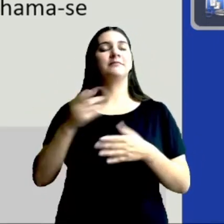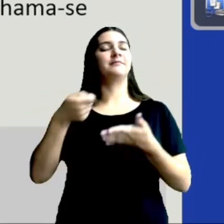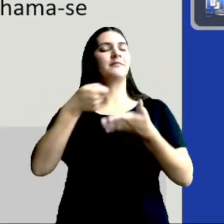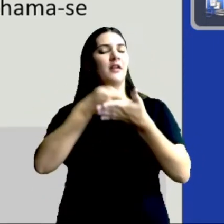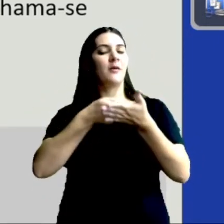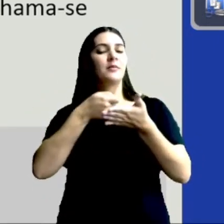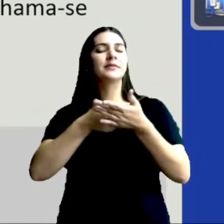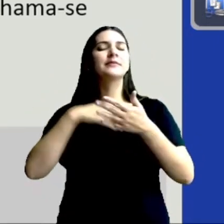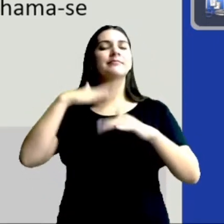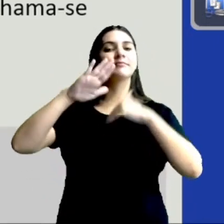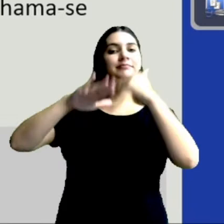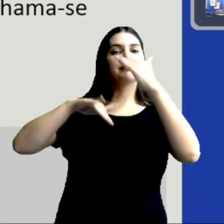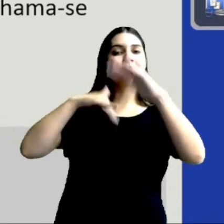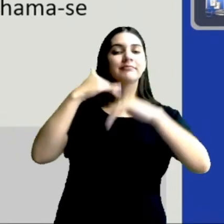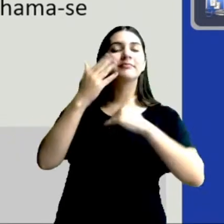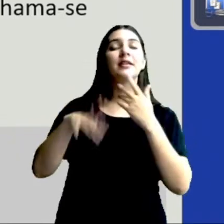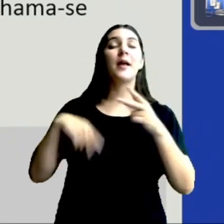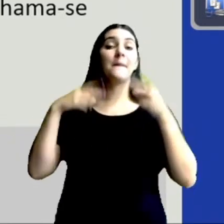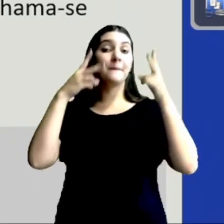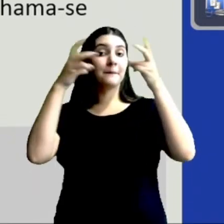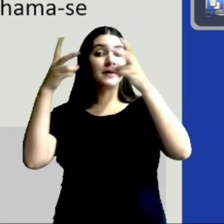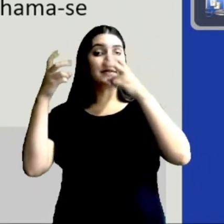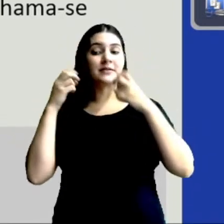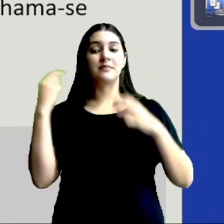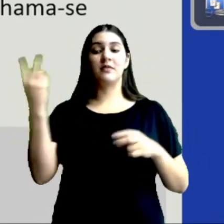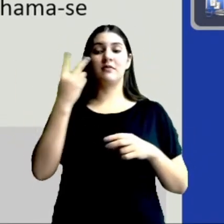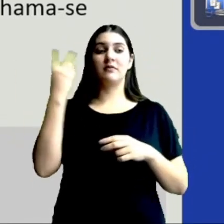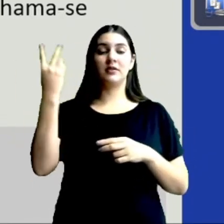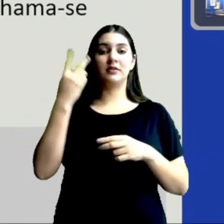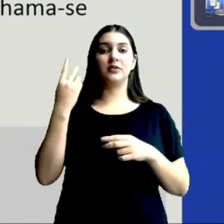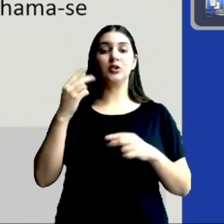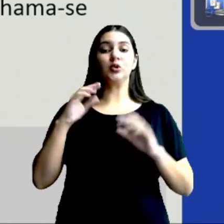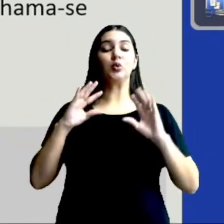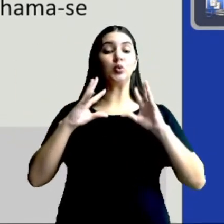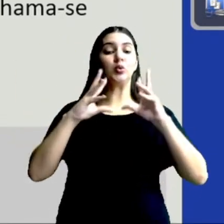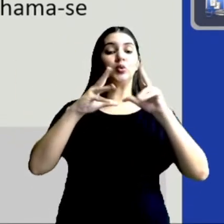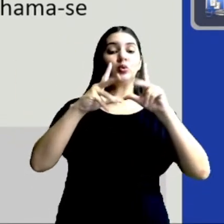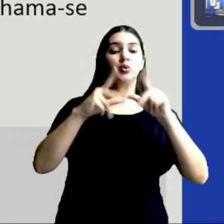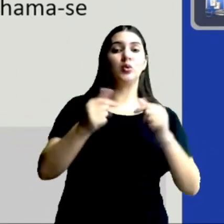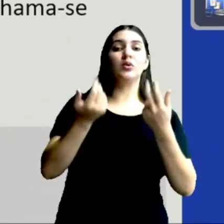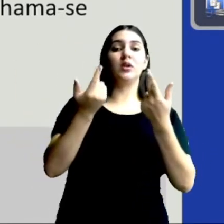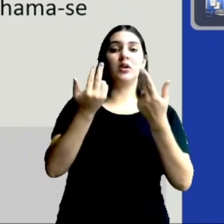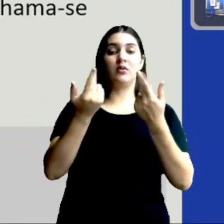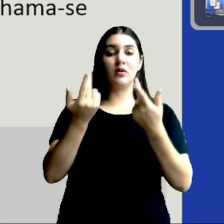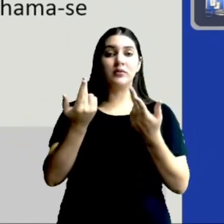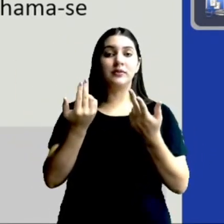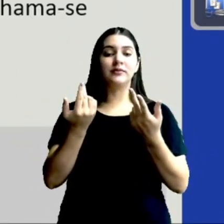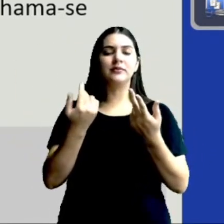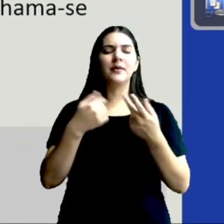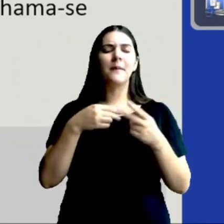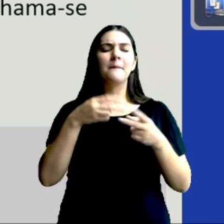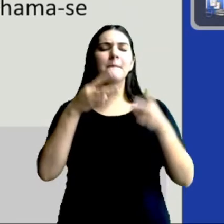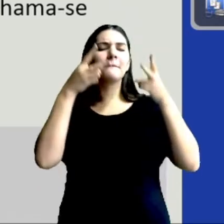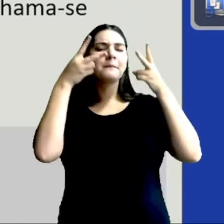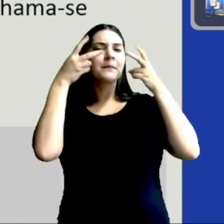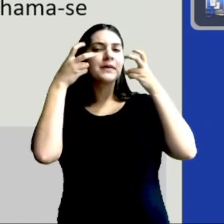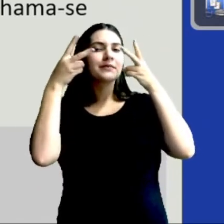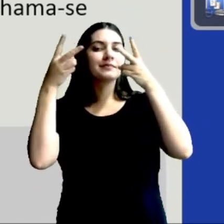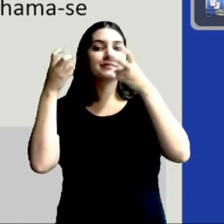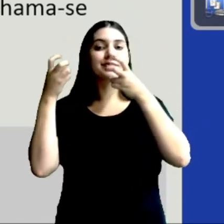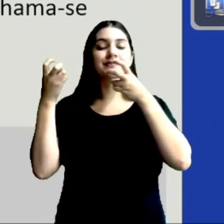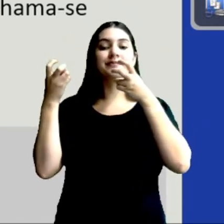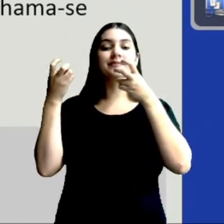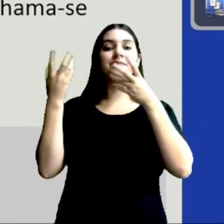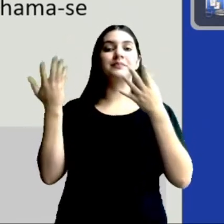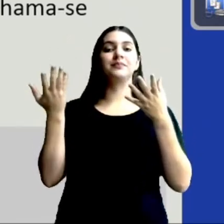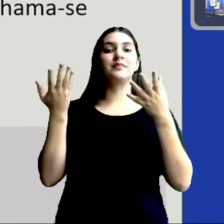tá? De ir percebendo esses valores. E aí, gente, em toda igualdade, note que tem uma expressão em cada